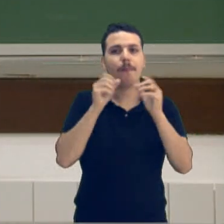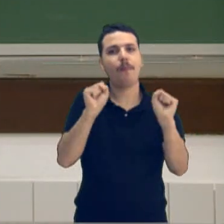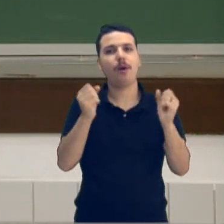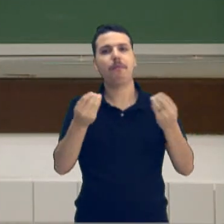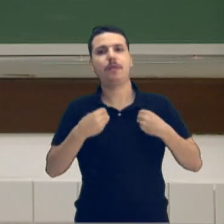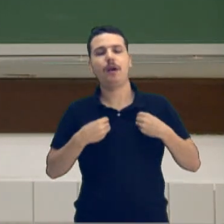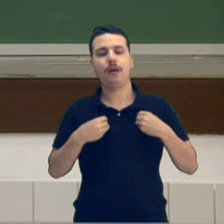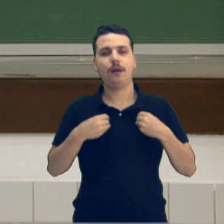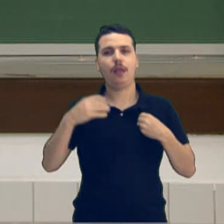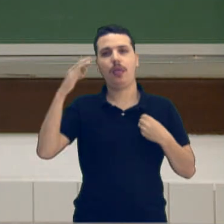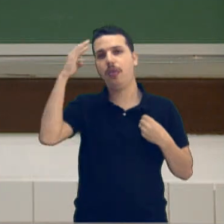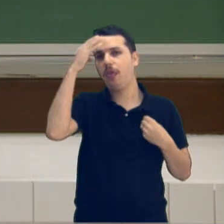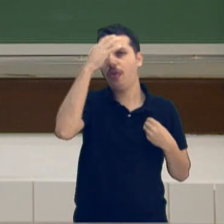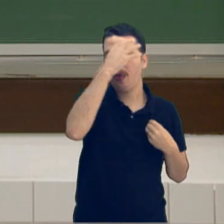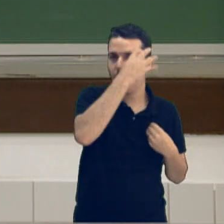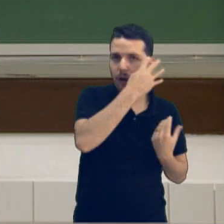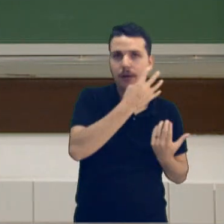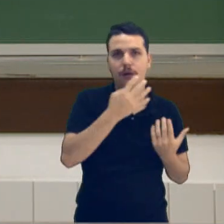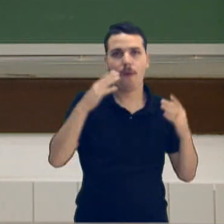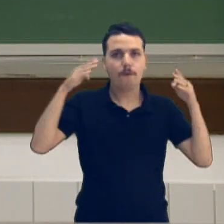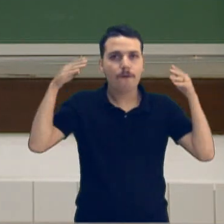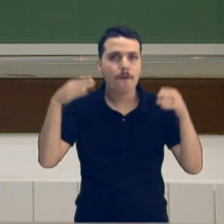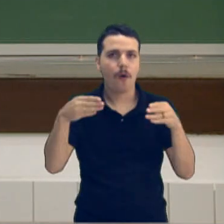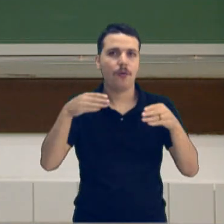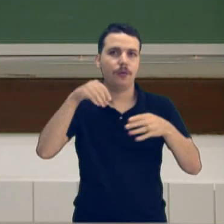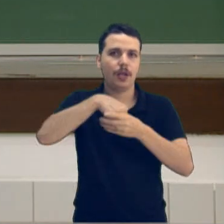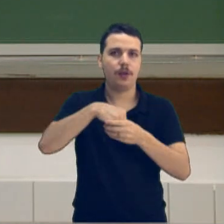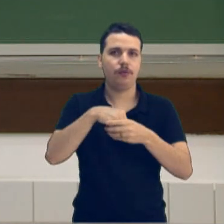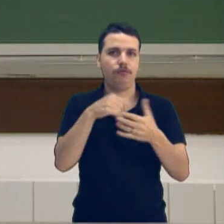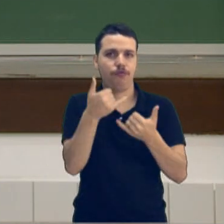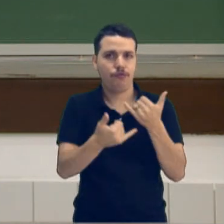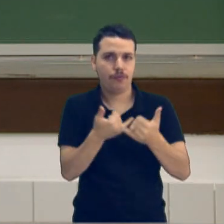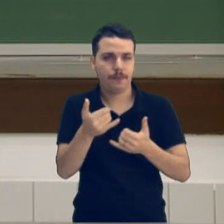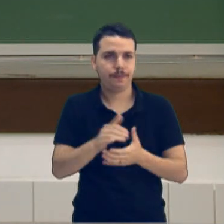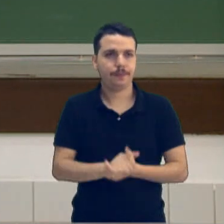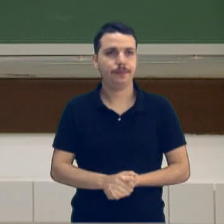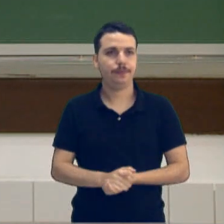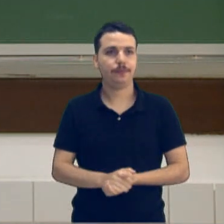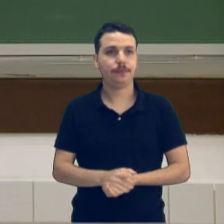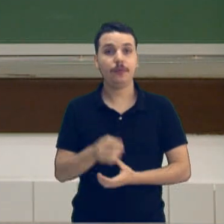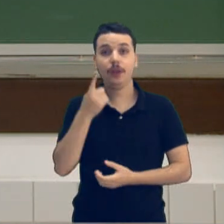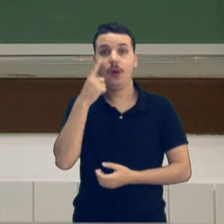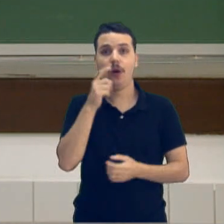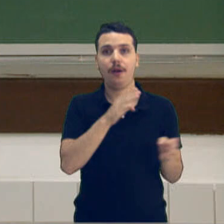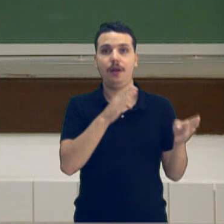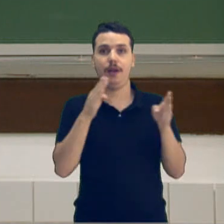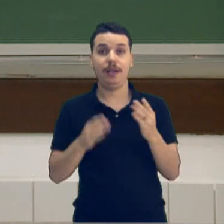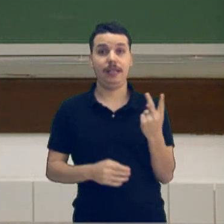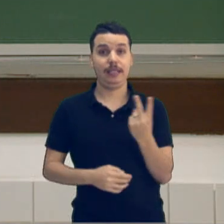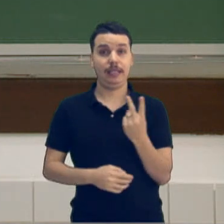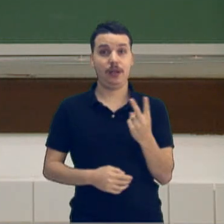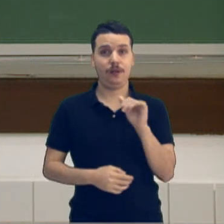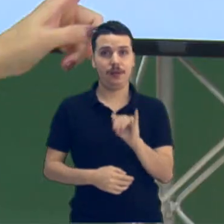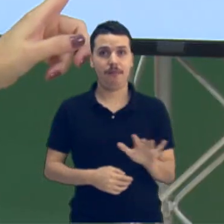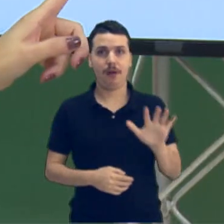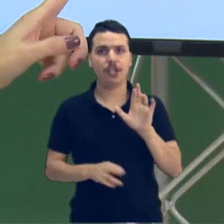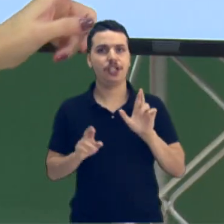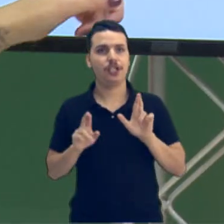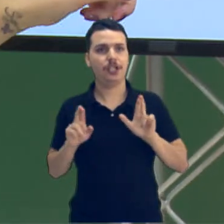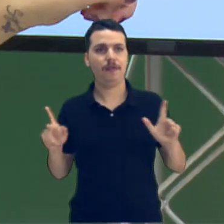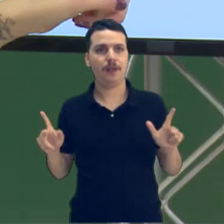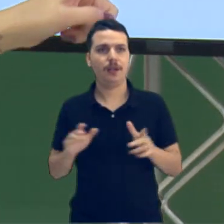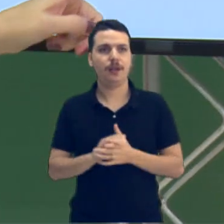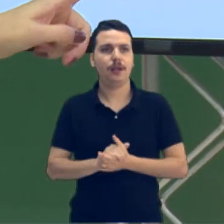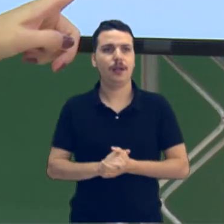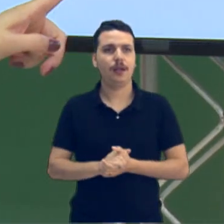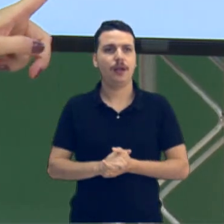distraindo, atrapalhando a concentração do atleta. Aqui nós temos uma imagem bem diferente, olha só. Um equipamento